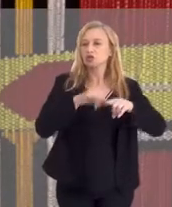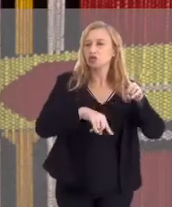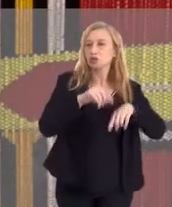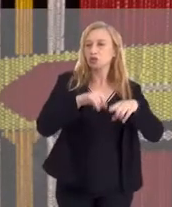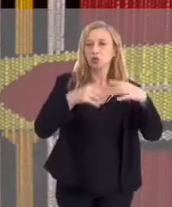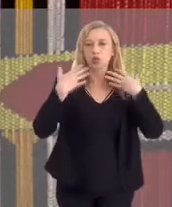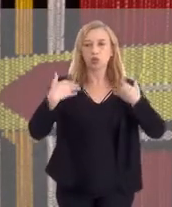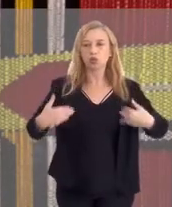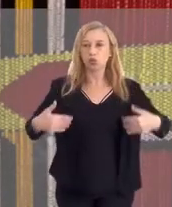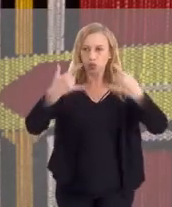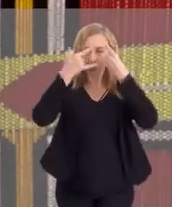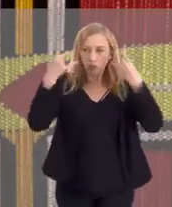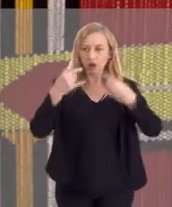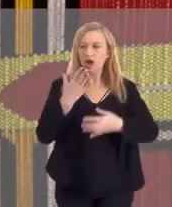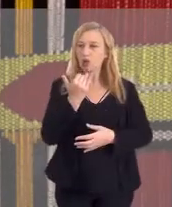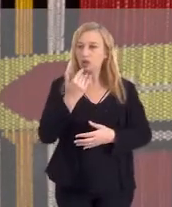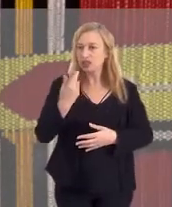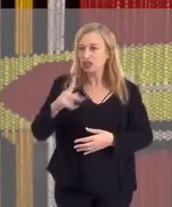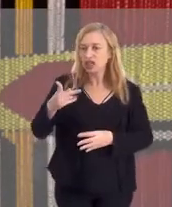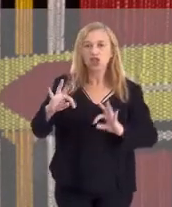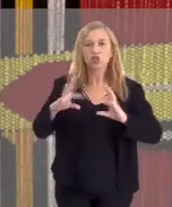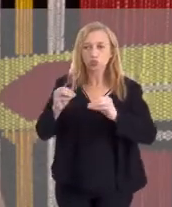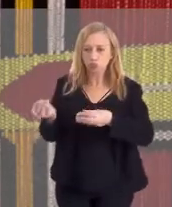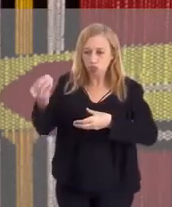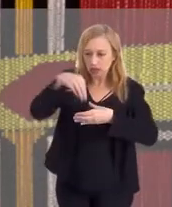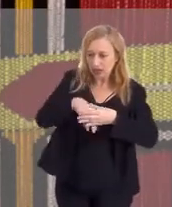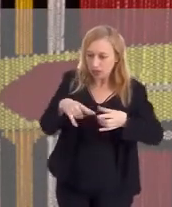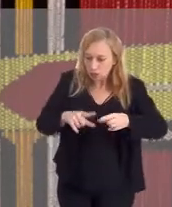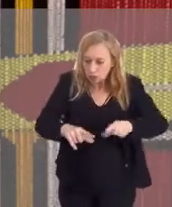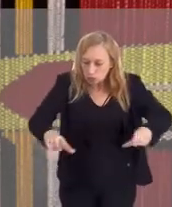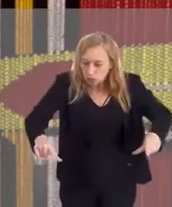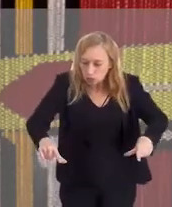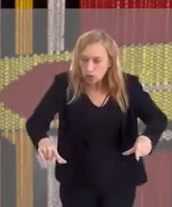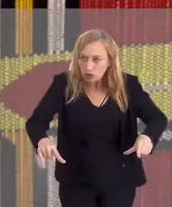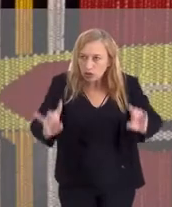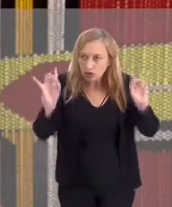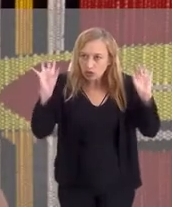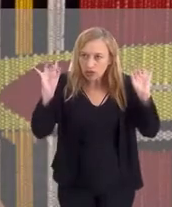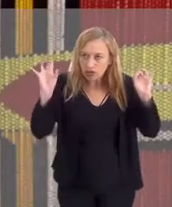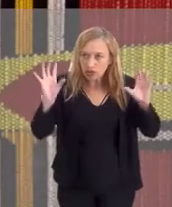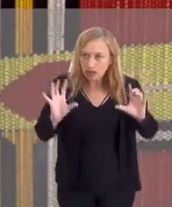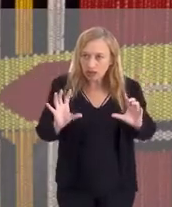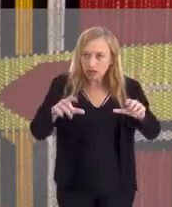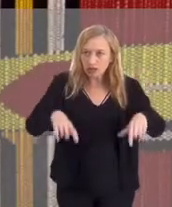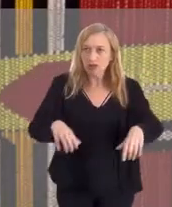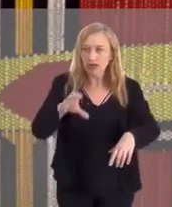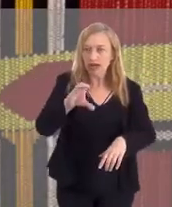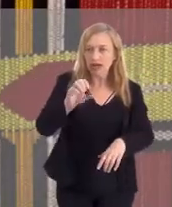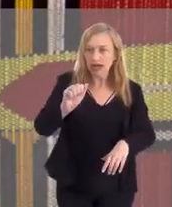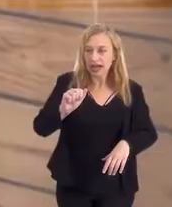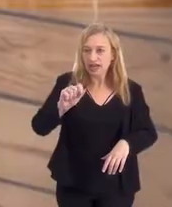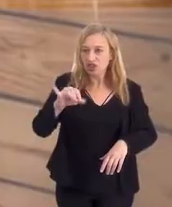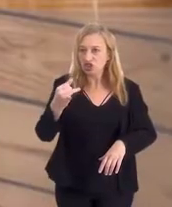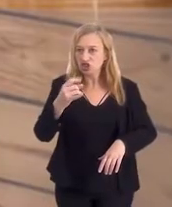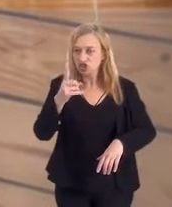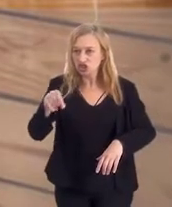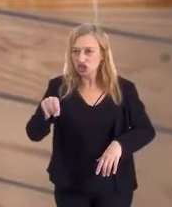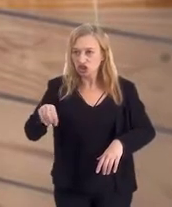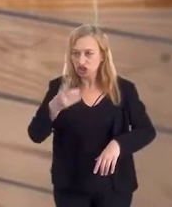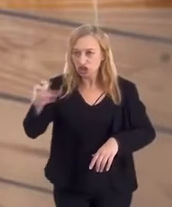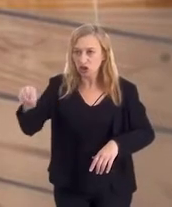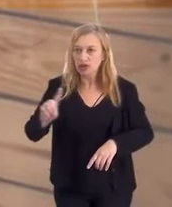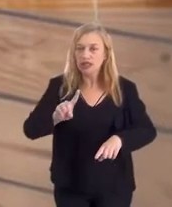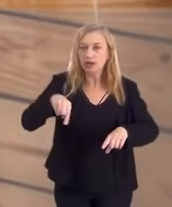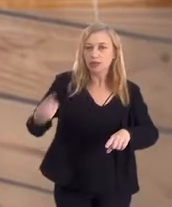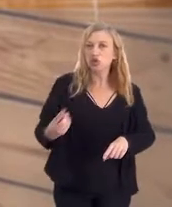gente coloca água, coloca a comida dele, vai tudo ali num preparo especial que vai dentro do caixão, né? Aí depois